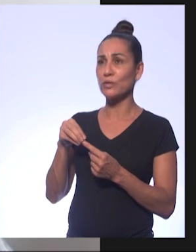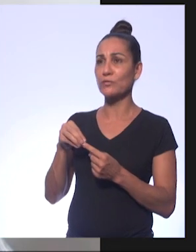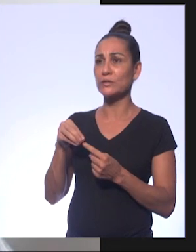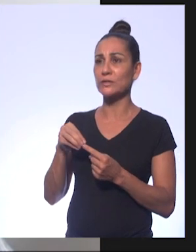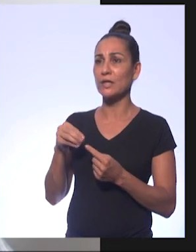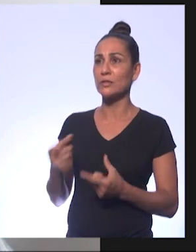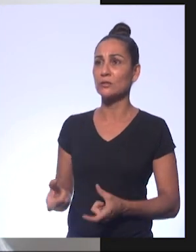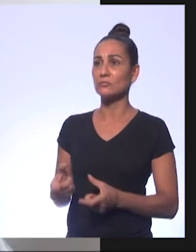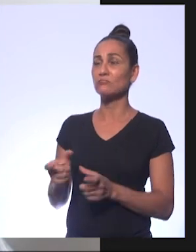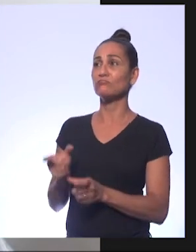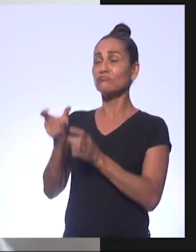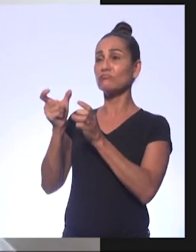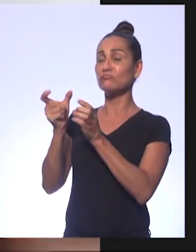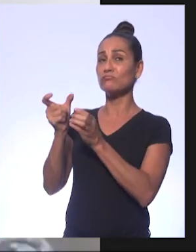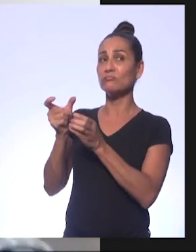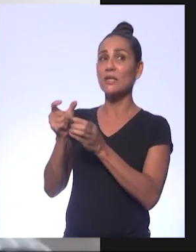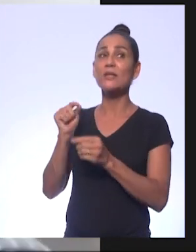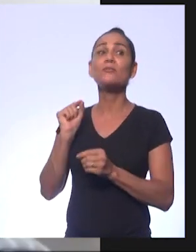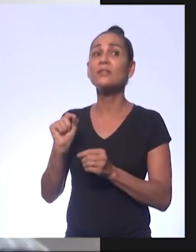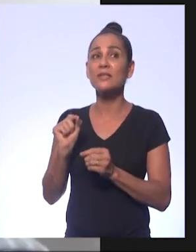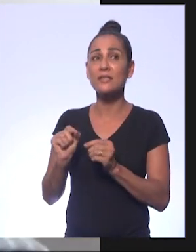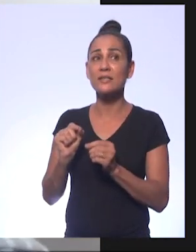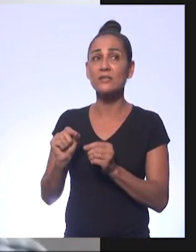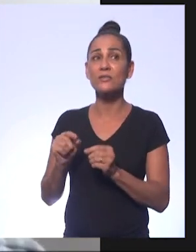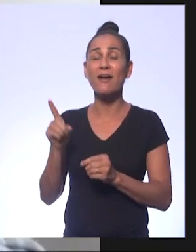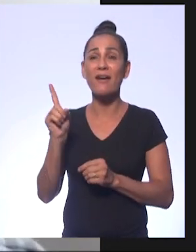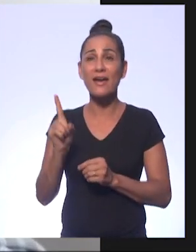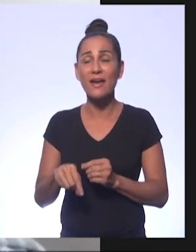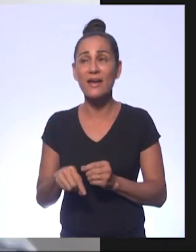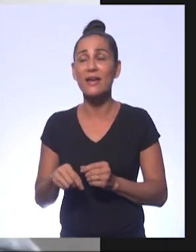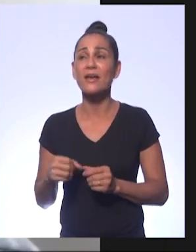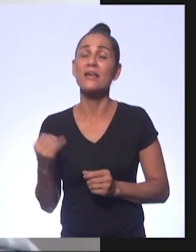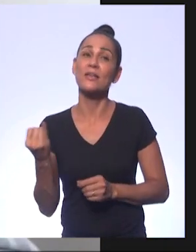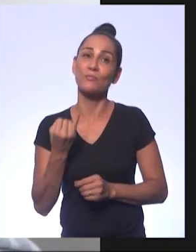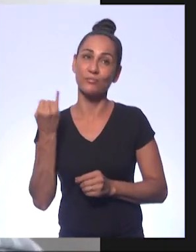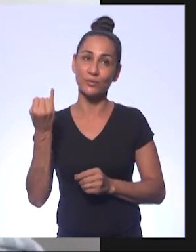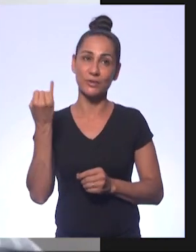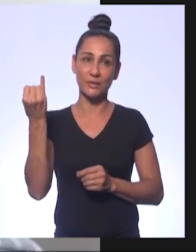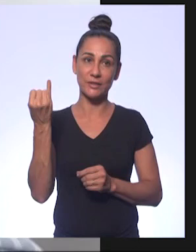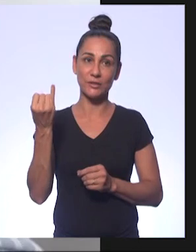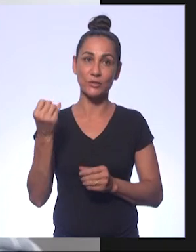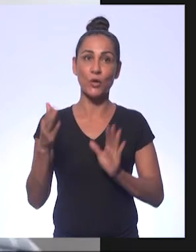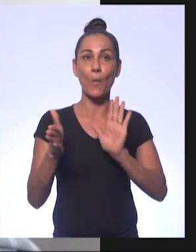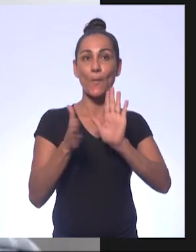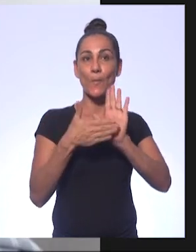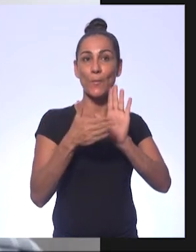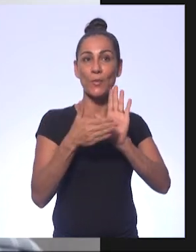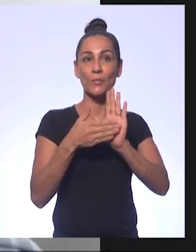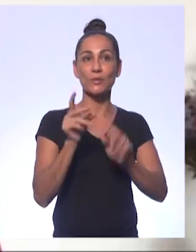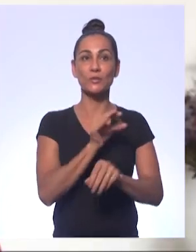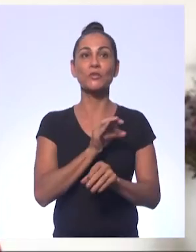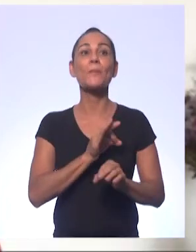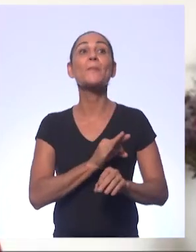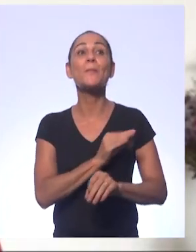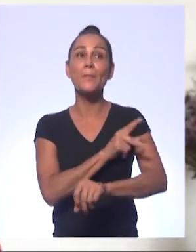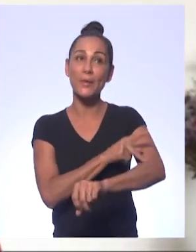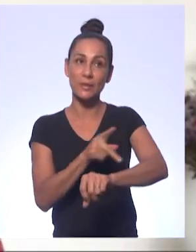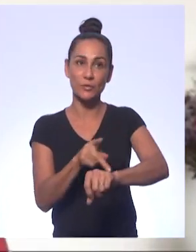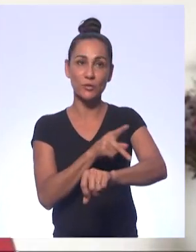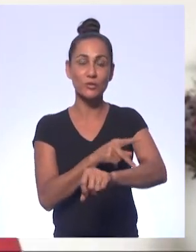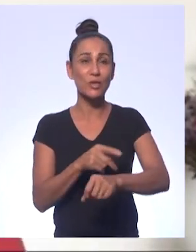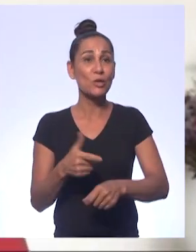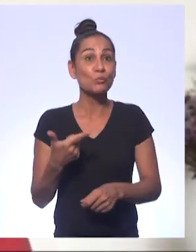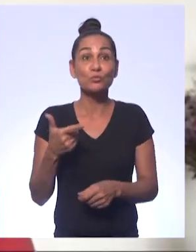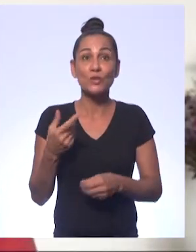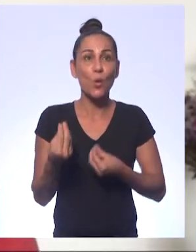que você está colocando, é que isso é necessário numa proposta pedagógica. Não há como